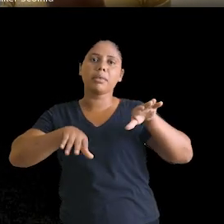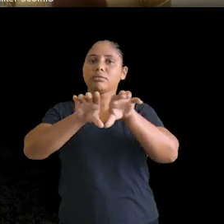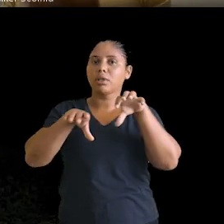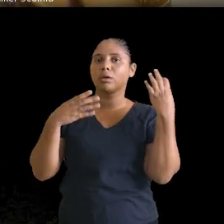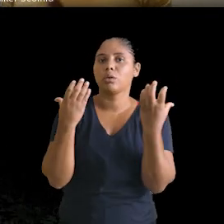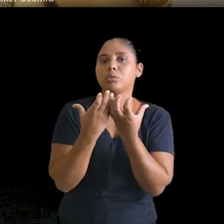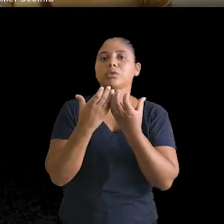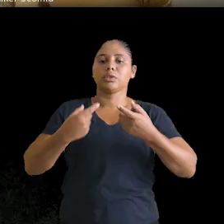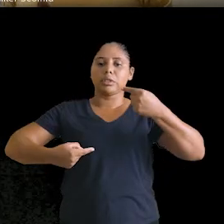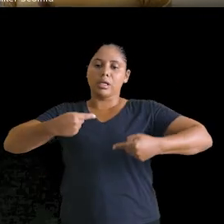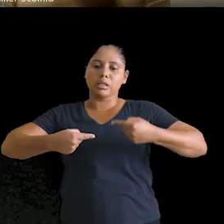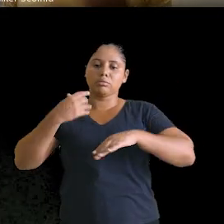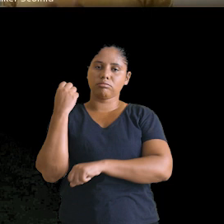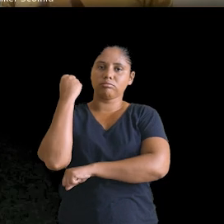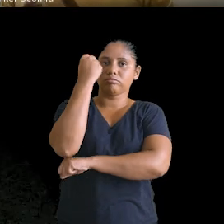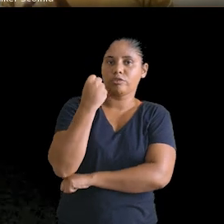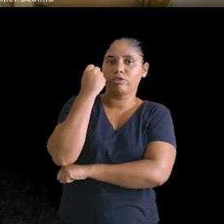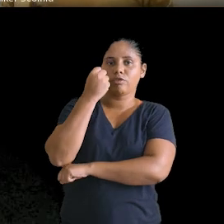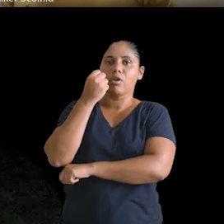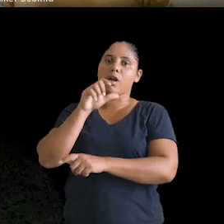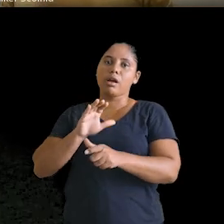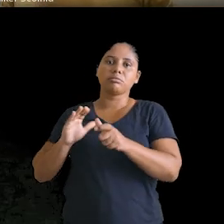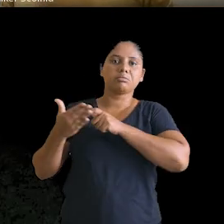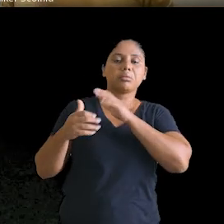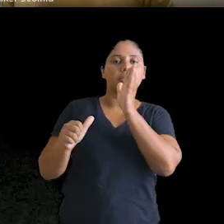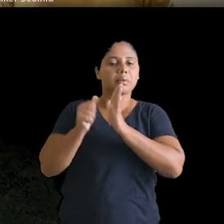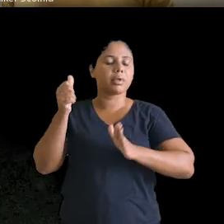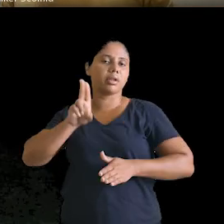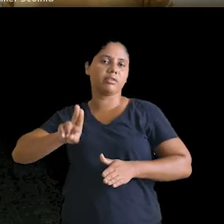foi usada para definir essas pessoas.